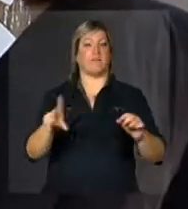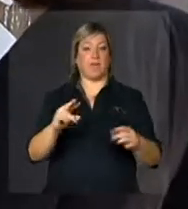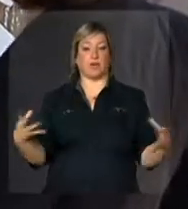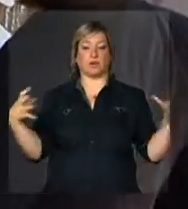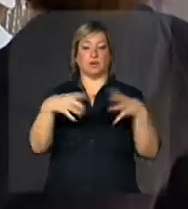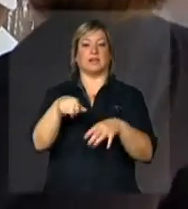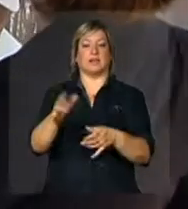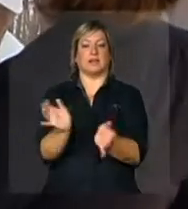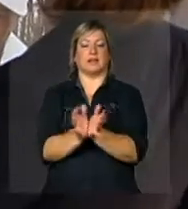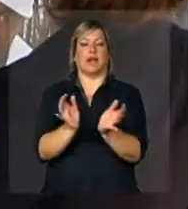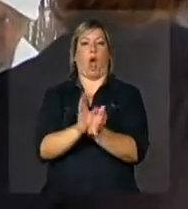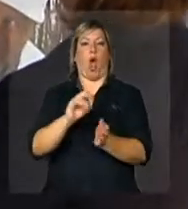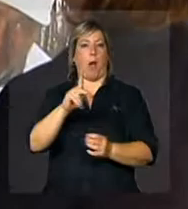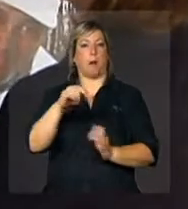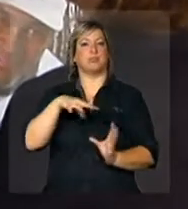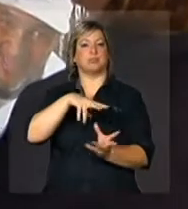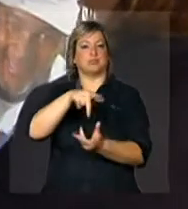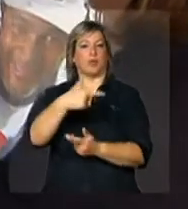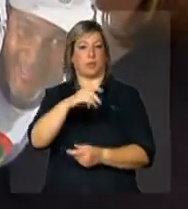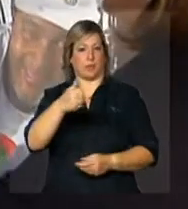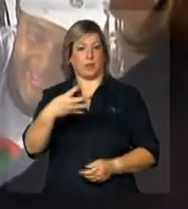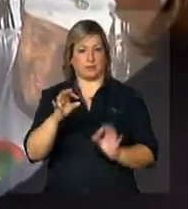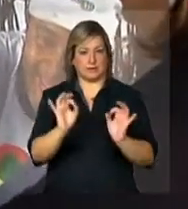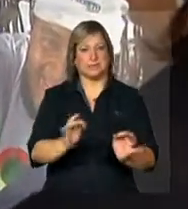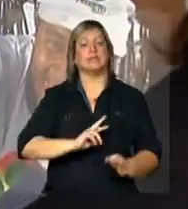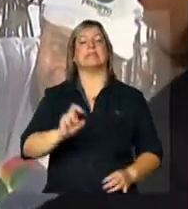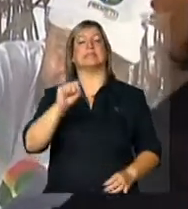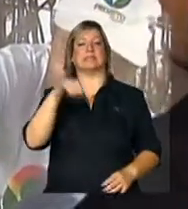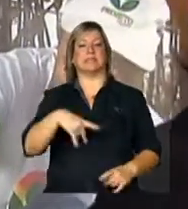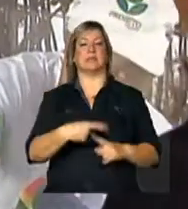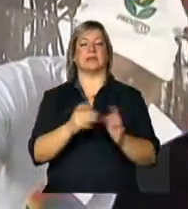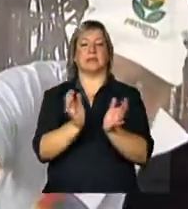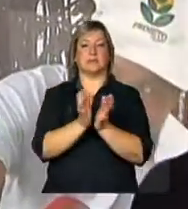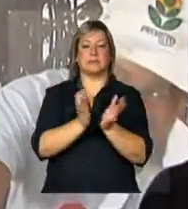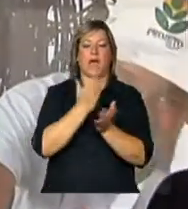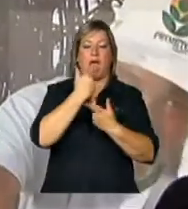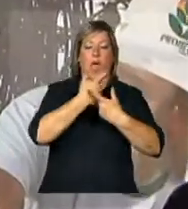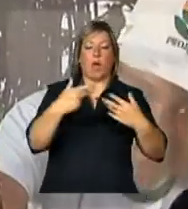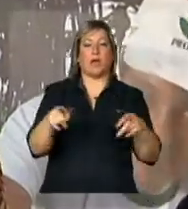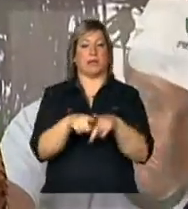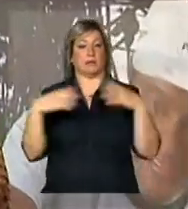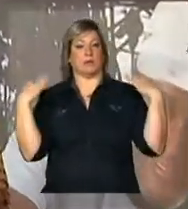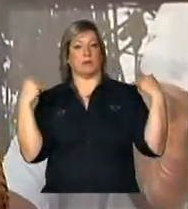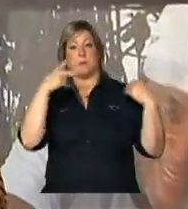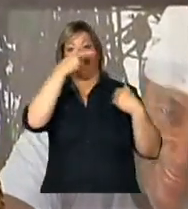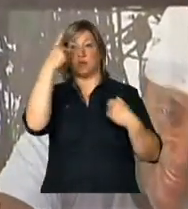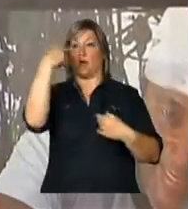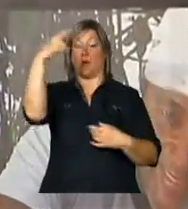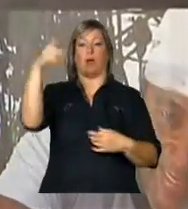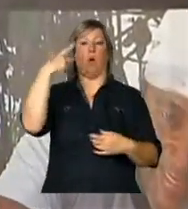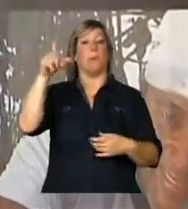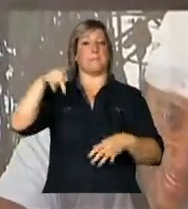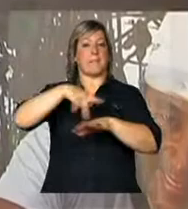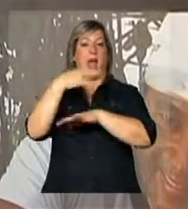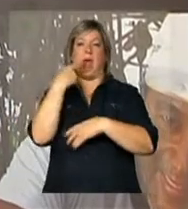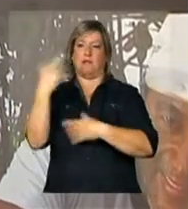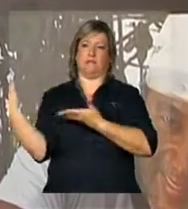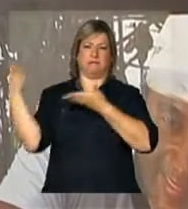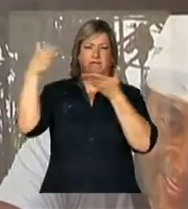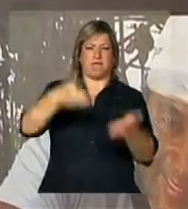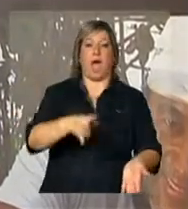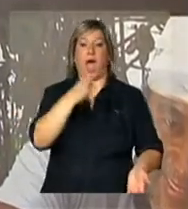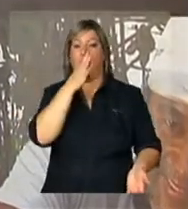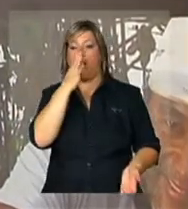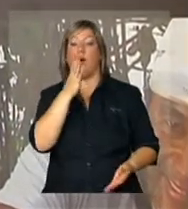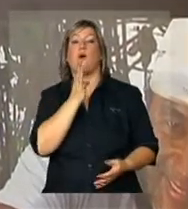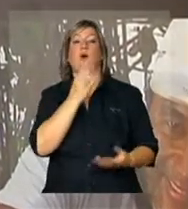Mundo de 2014. Exatamente. O setor de gastronomia e o setor de turismo são os principais setores que vão movimentar a